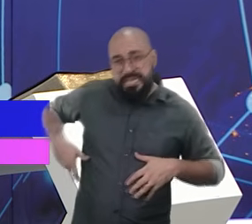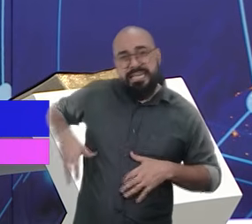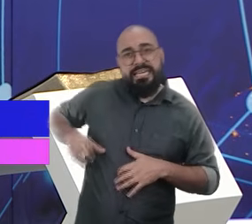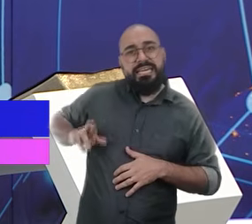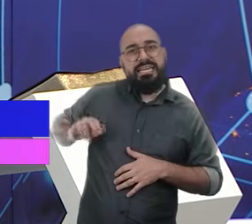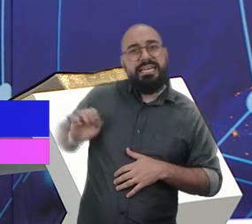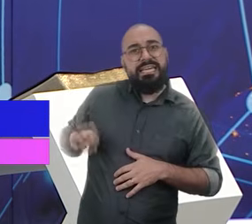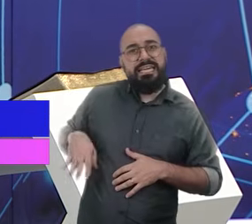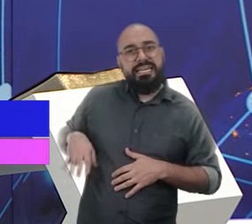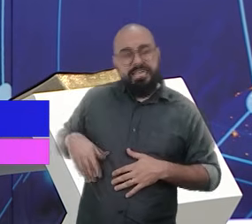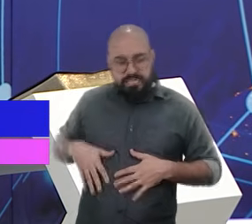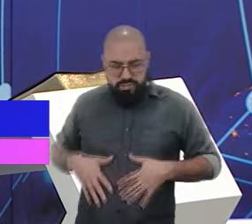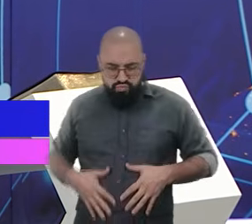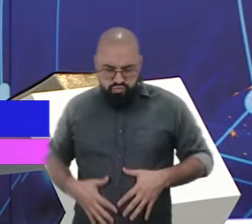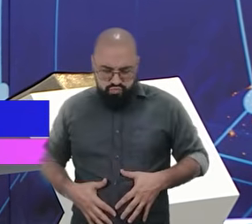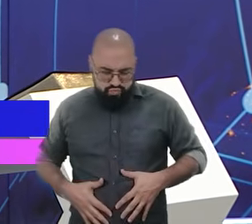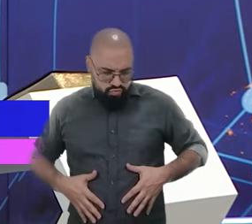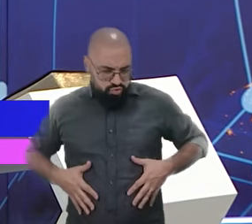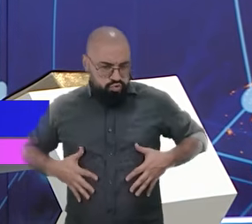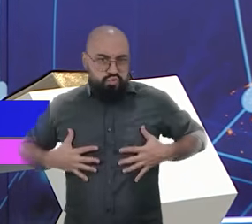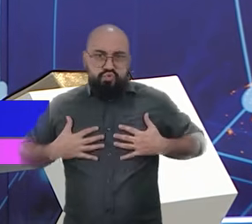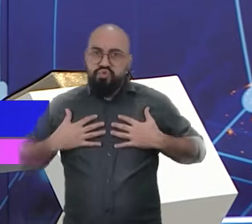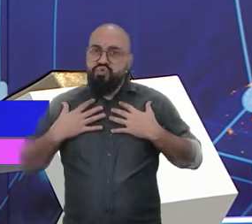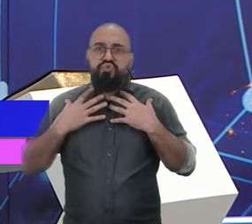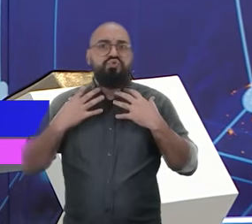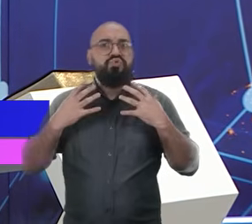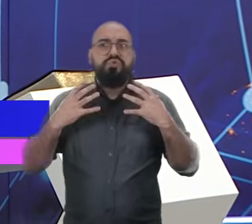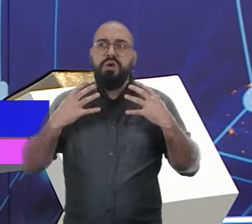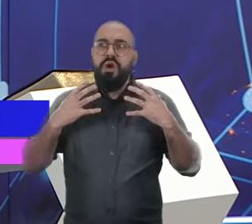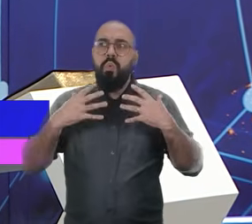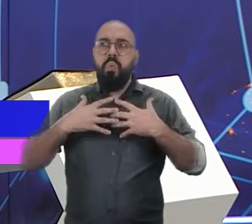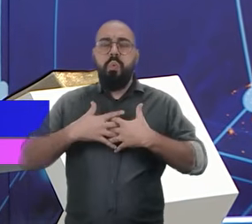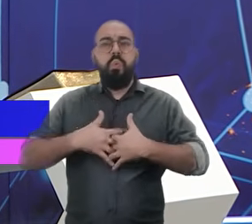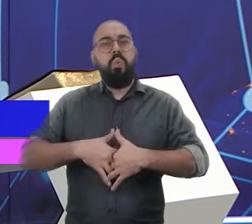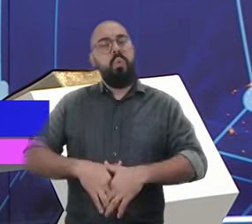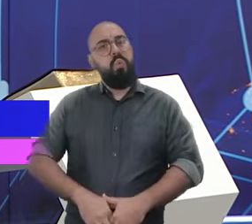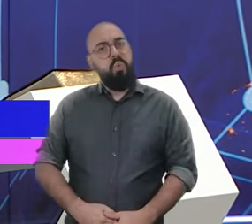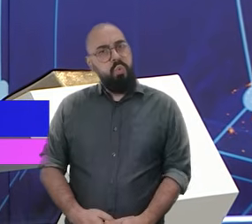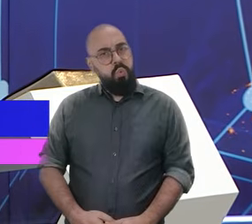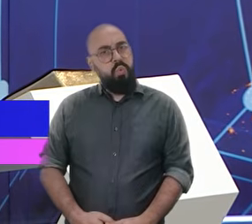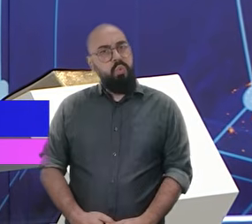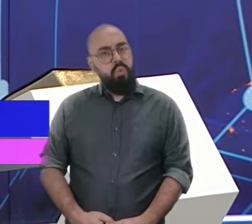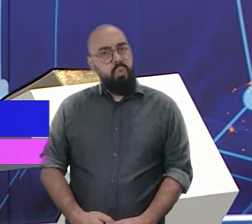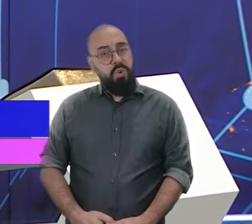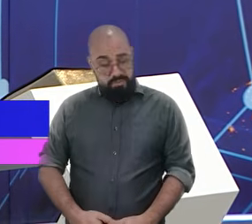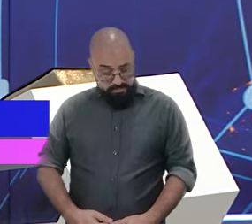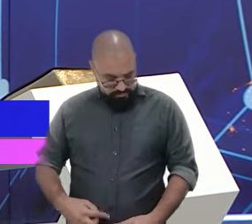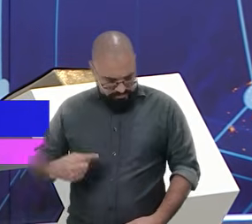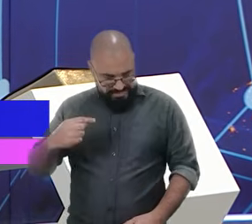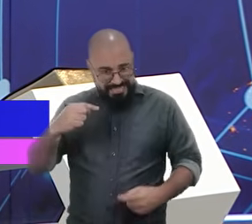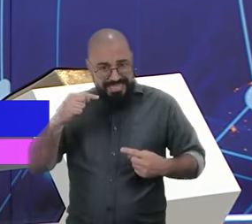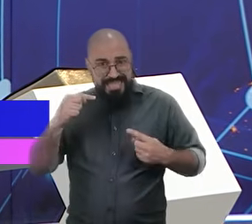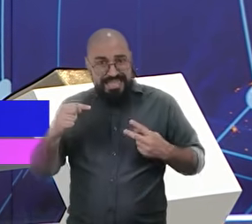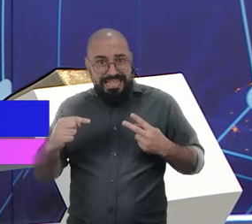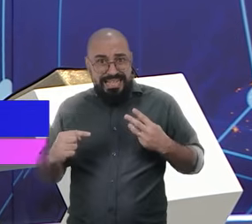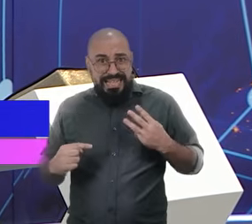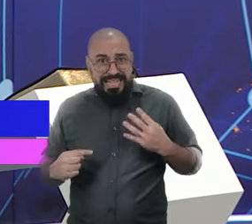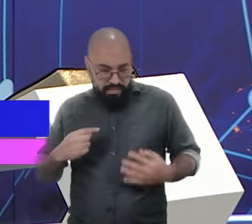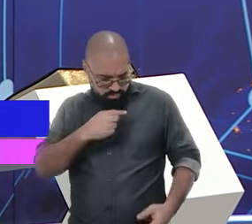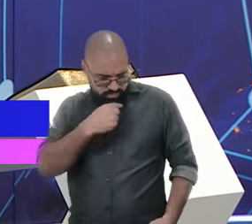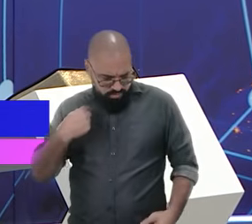Bom, é tudo muito difícil. Isso me aponta para um Deus que é um